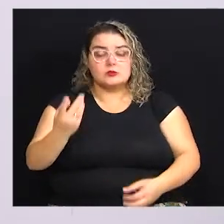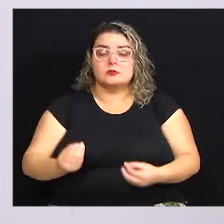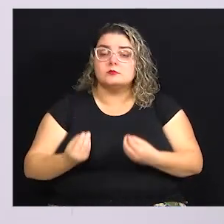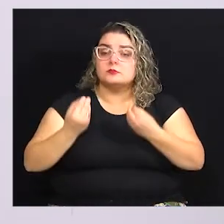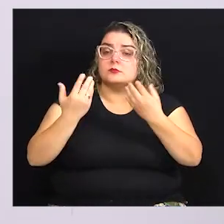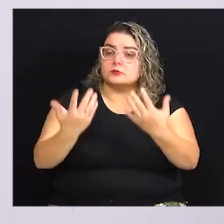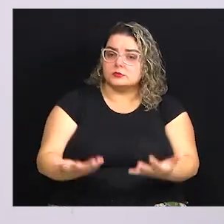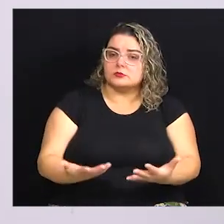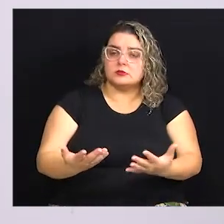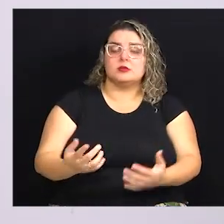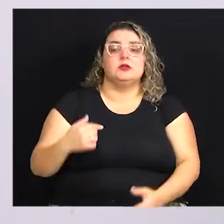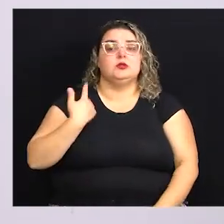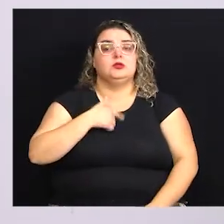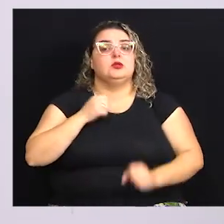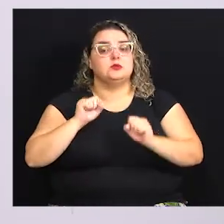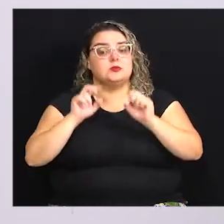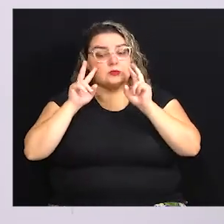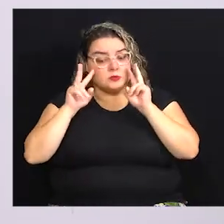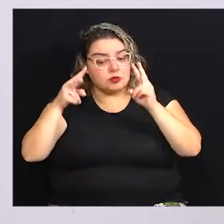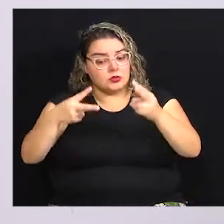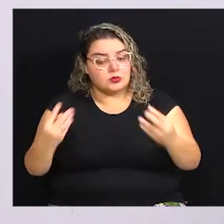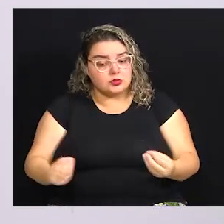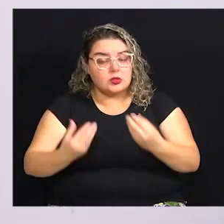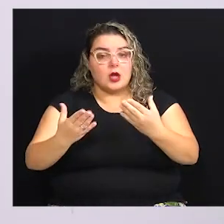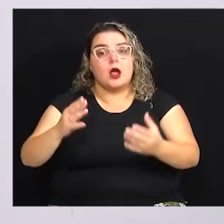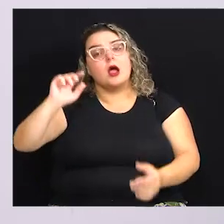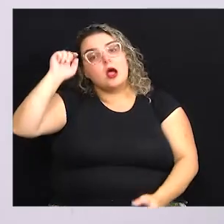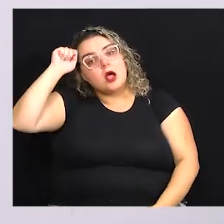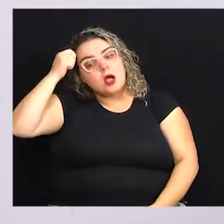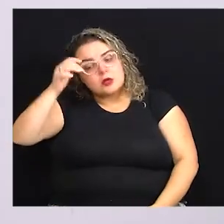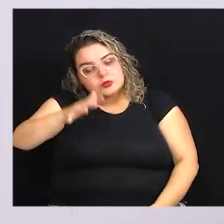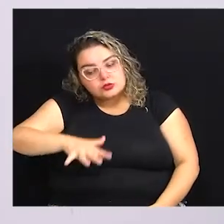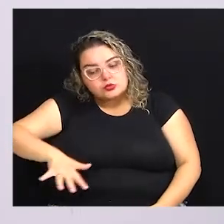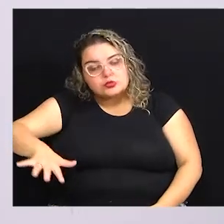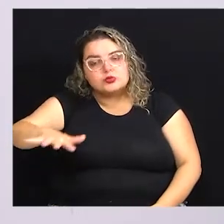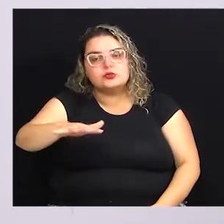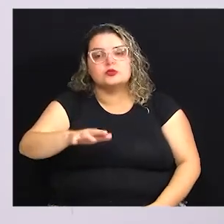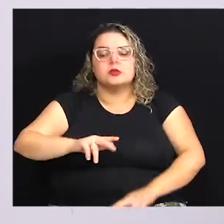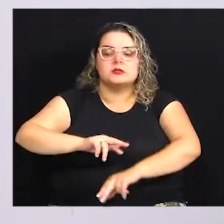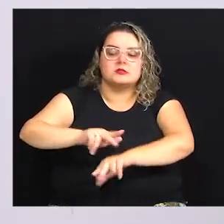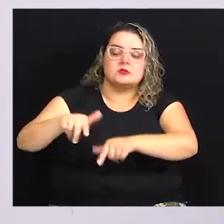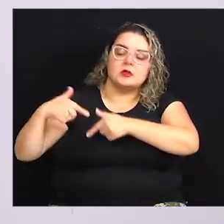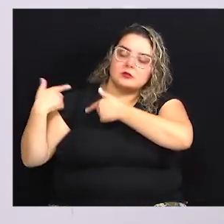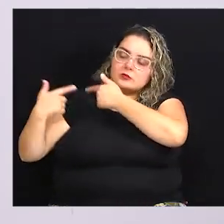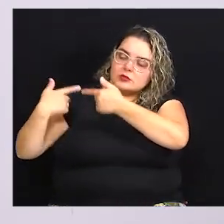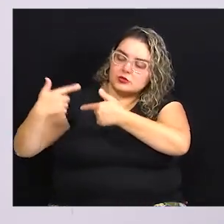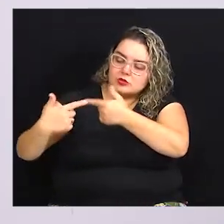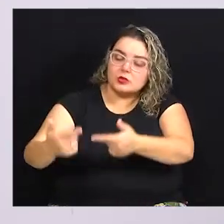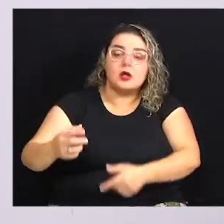possa valorizar, que a gente possa reconhecer a negritude,